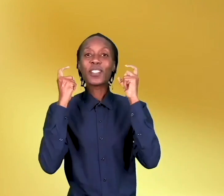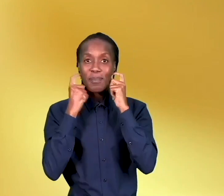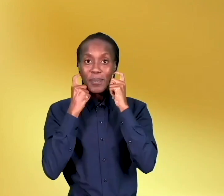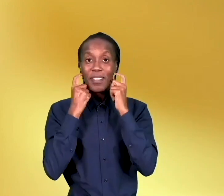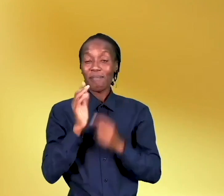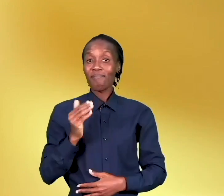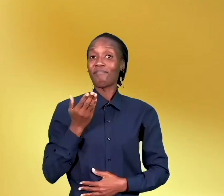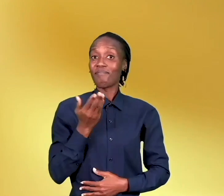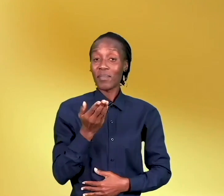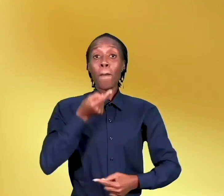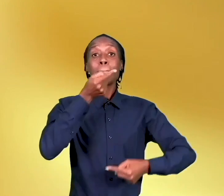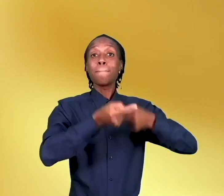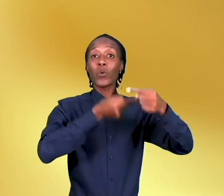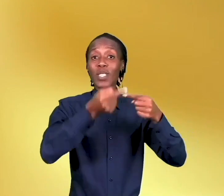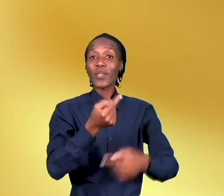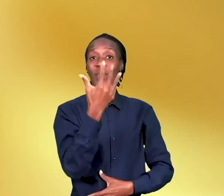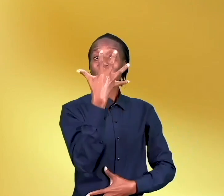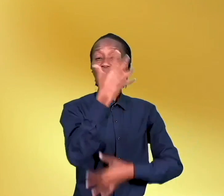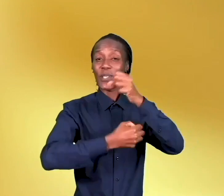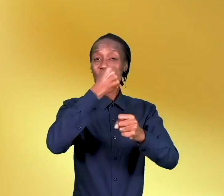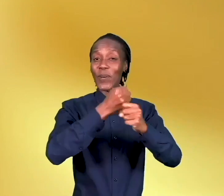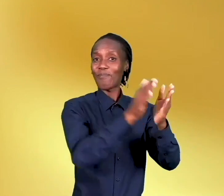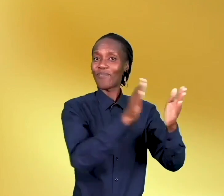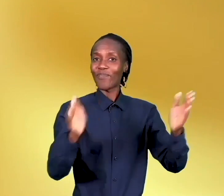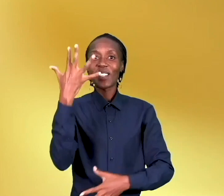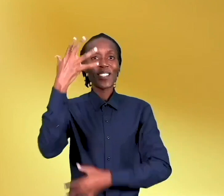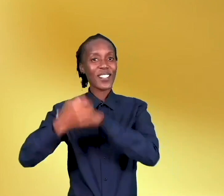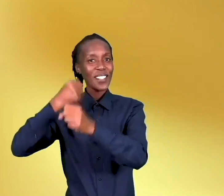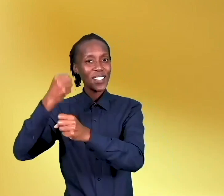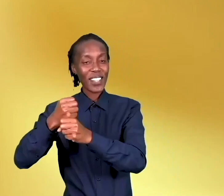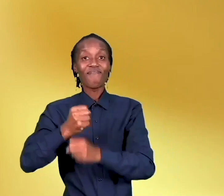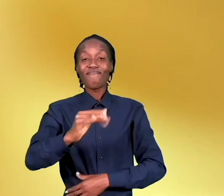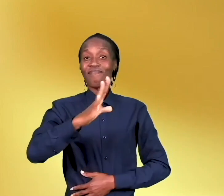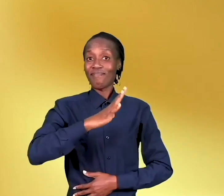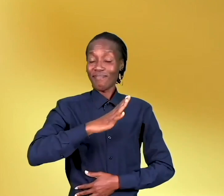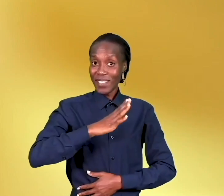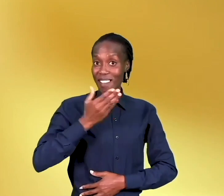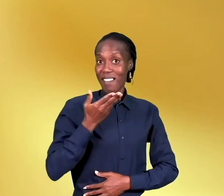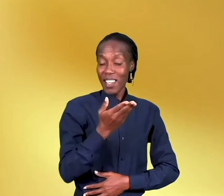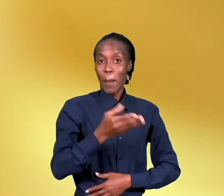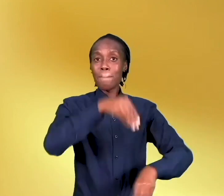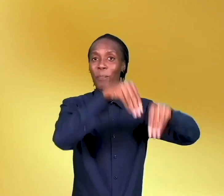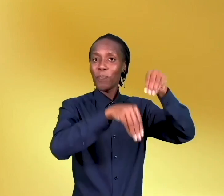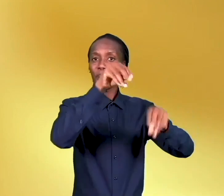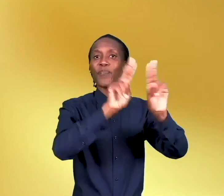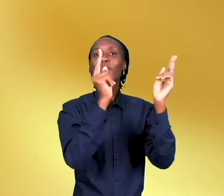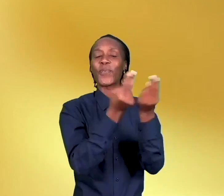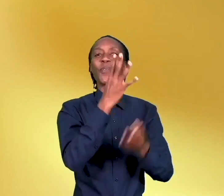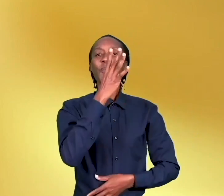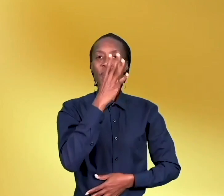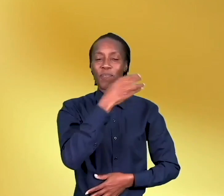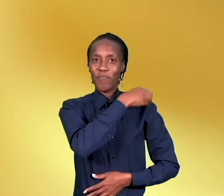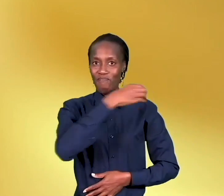país. No nosso país, este processo acontece de 5 em 5 anos. Existem